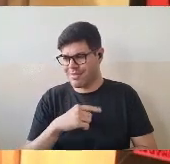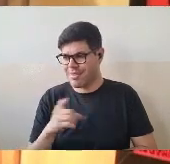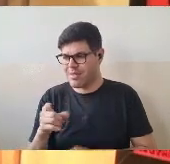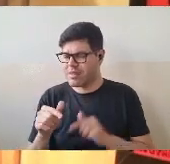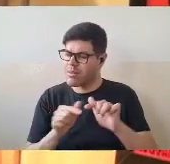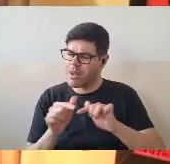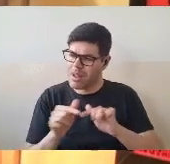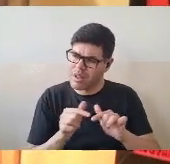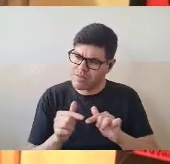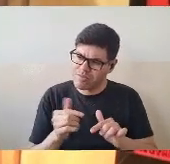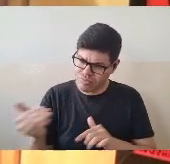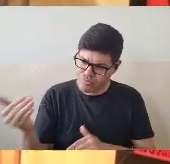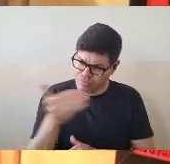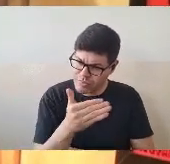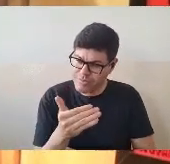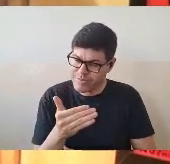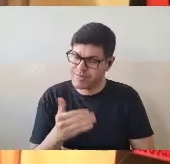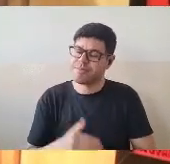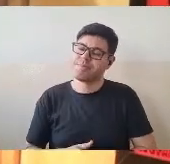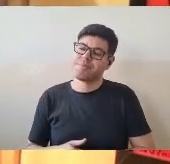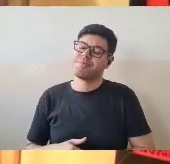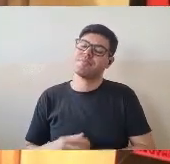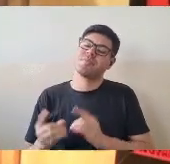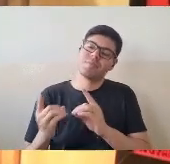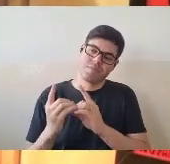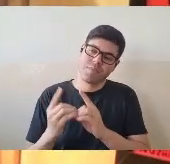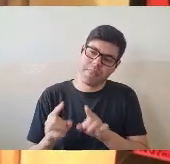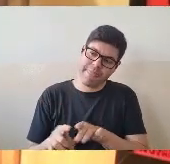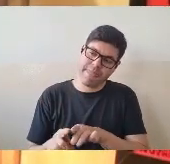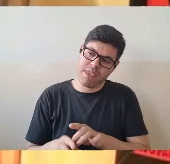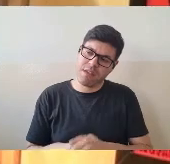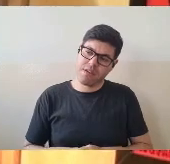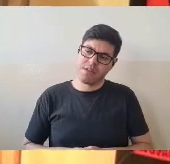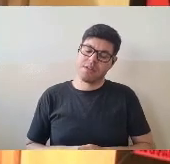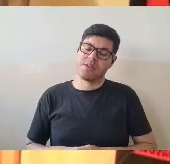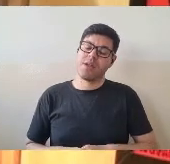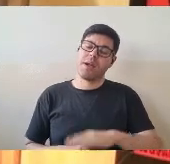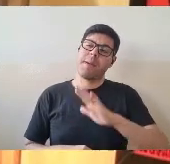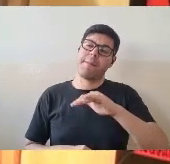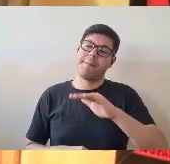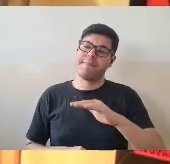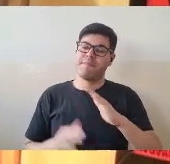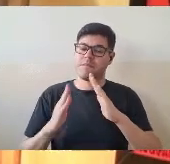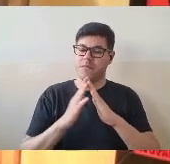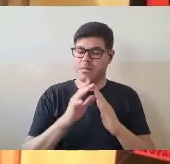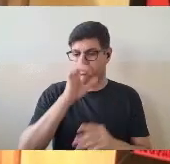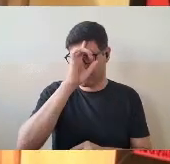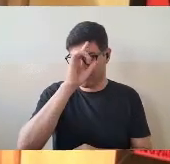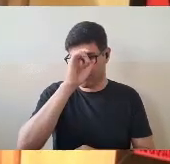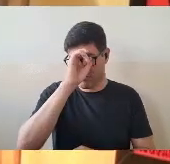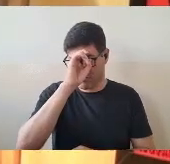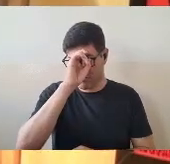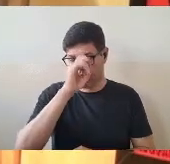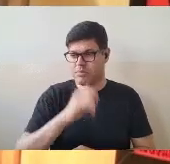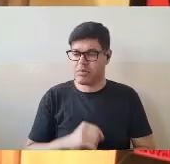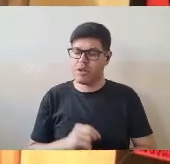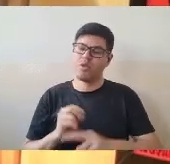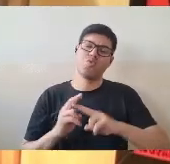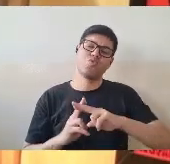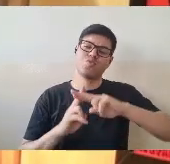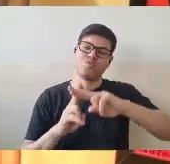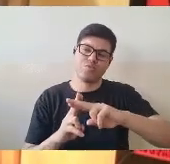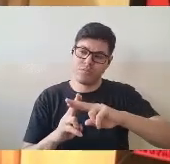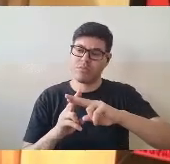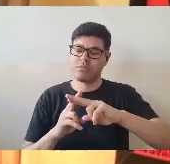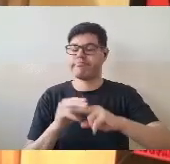E a Santa Casa com atendimento via SUS? Por exemplo... o senhor indicou uma cirurgia para o